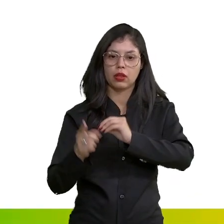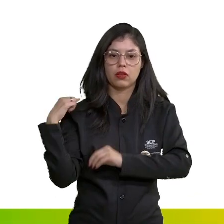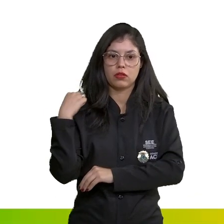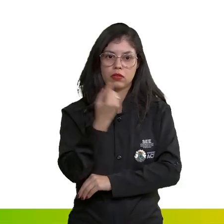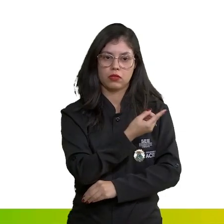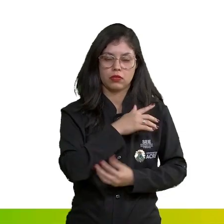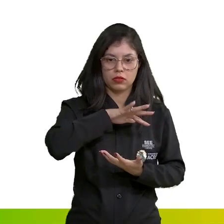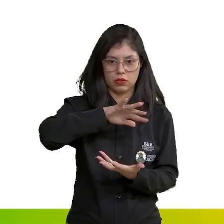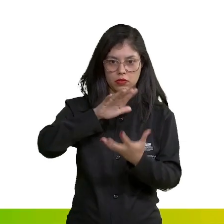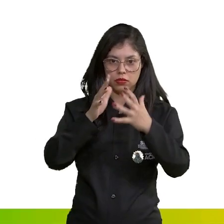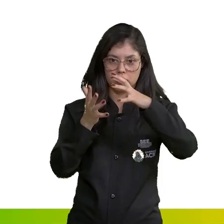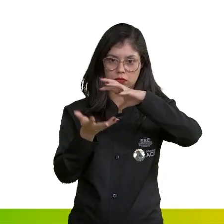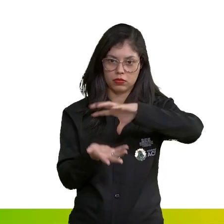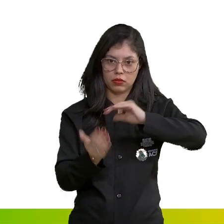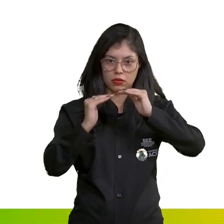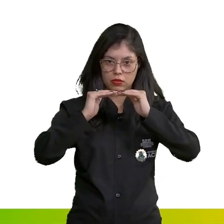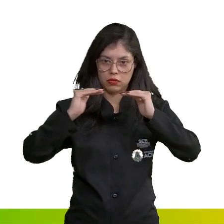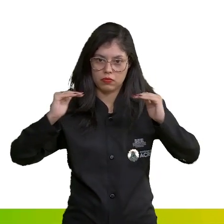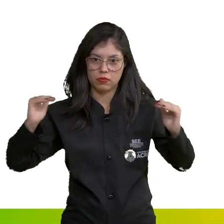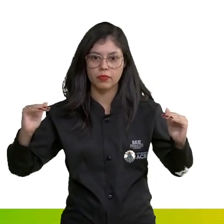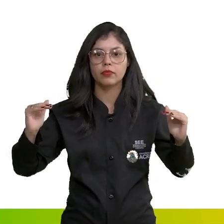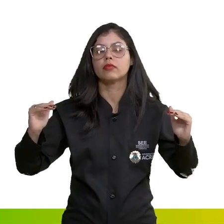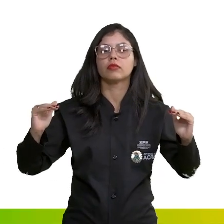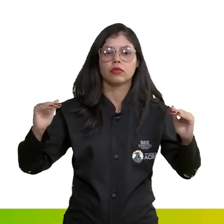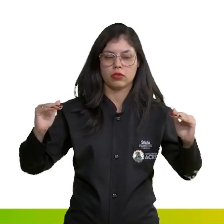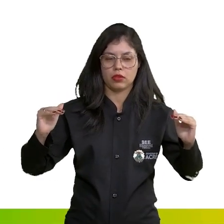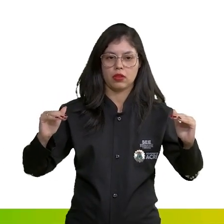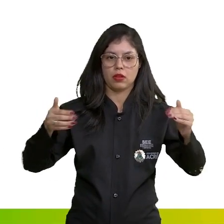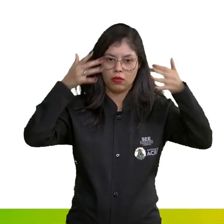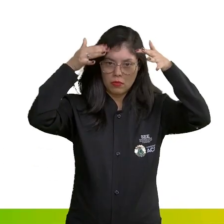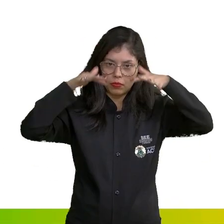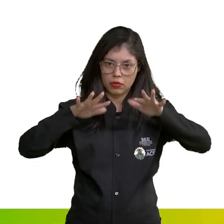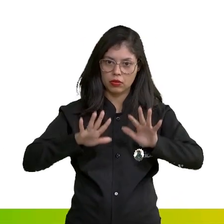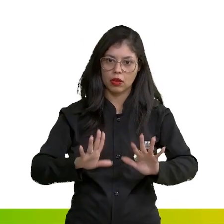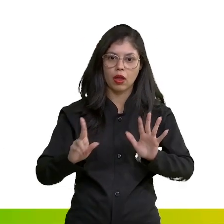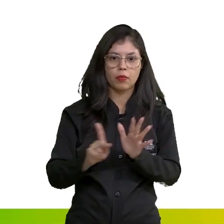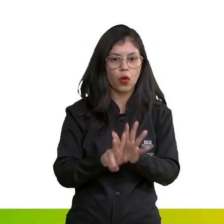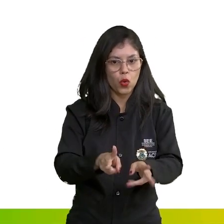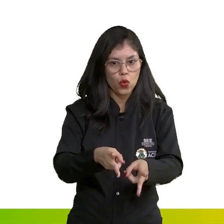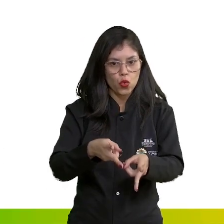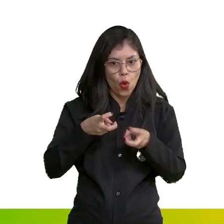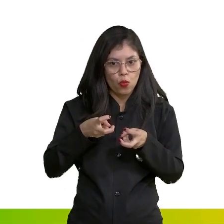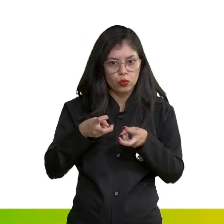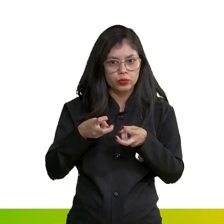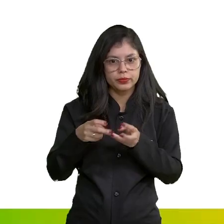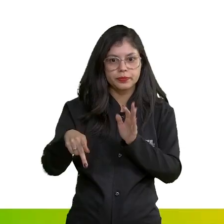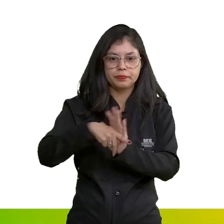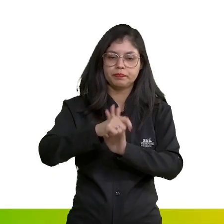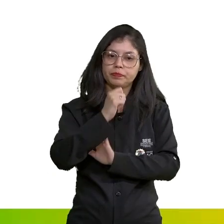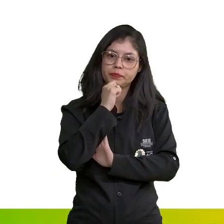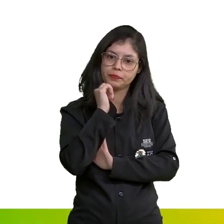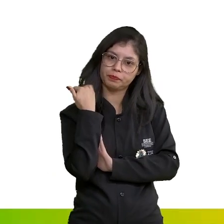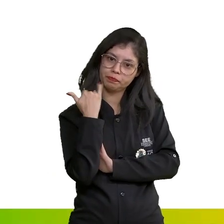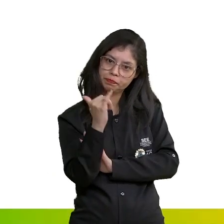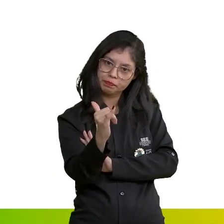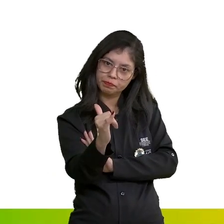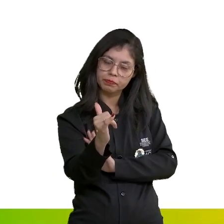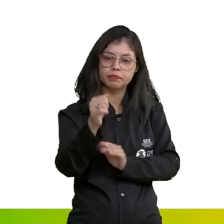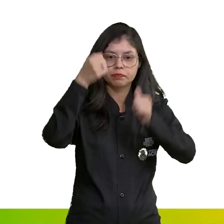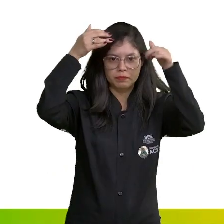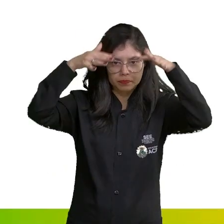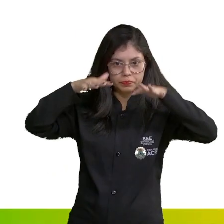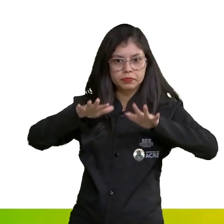né? Nossa superfície. A Terra, por natureza, ela vai absorver essa energia